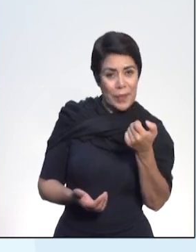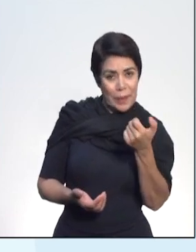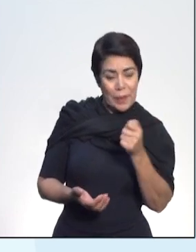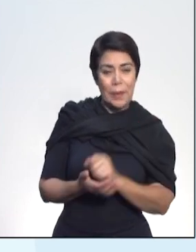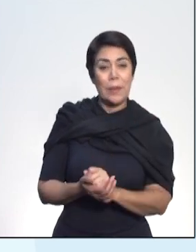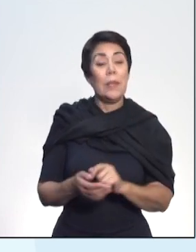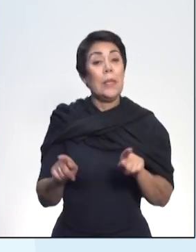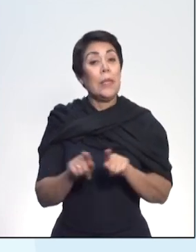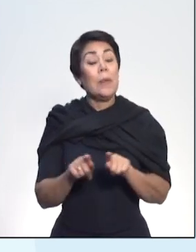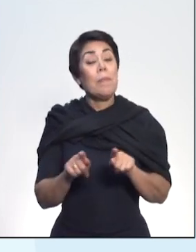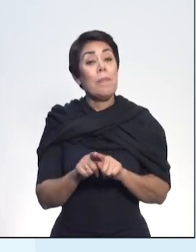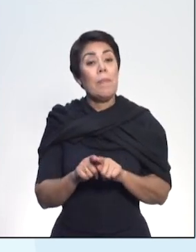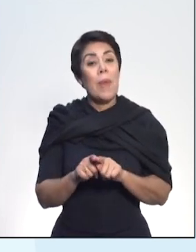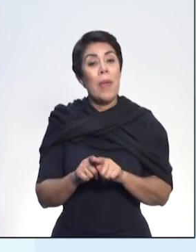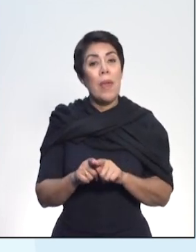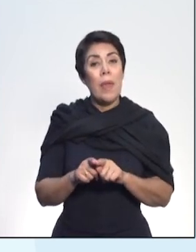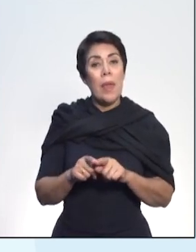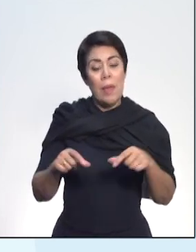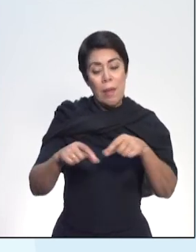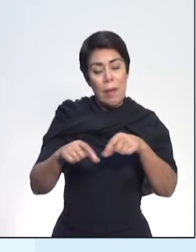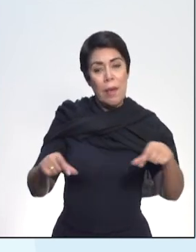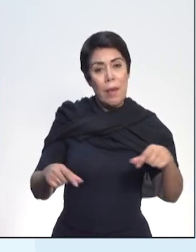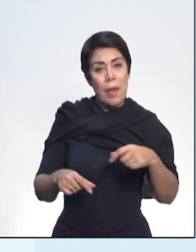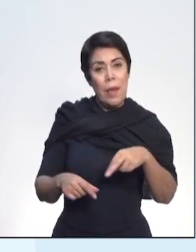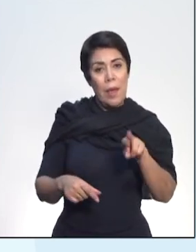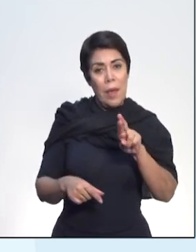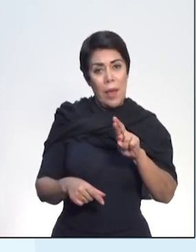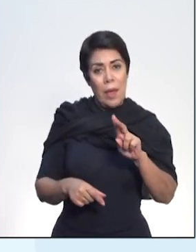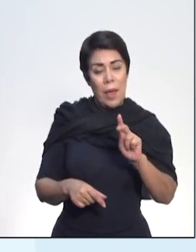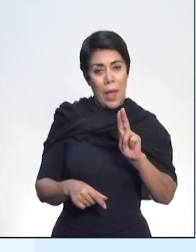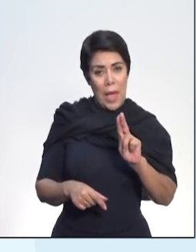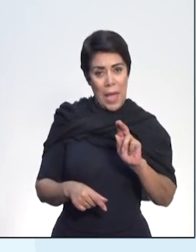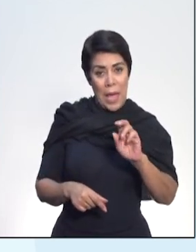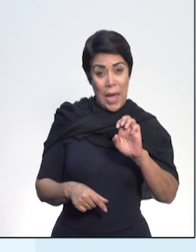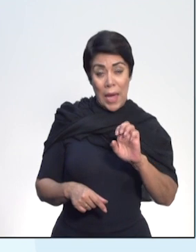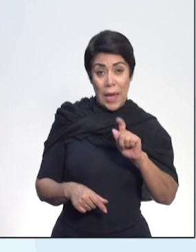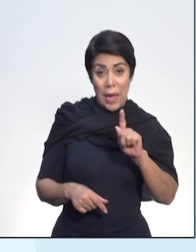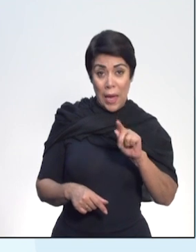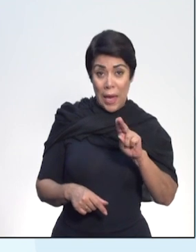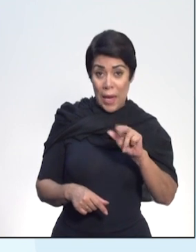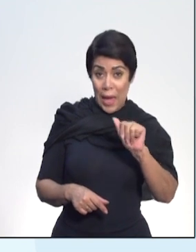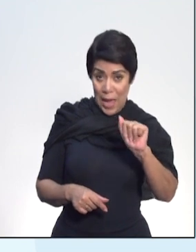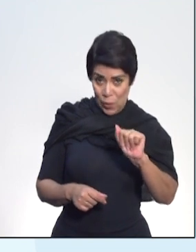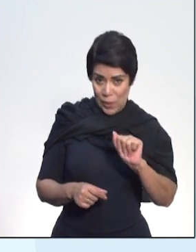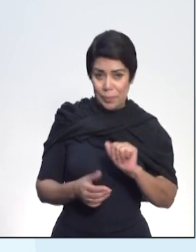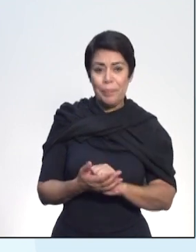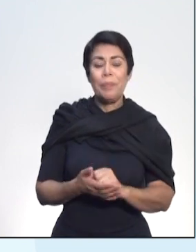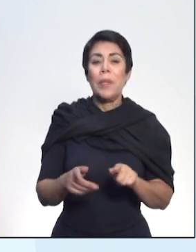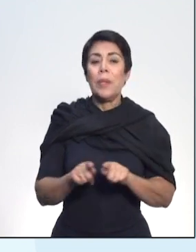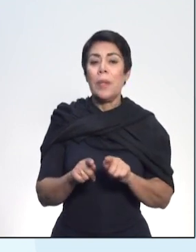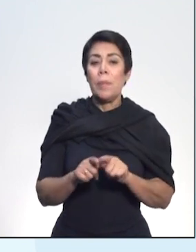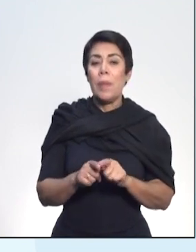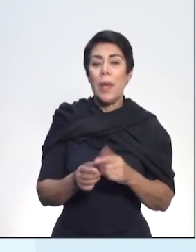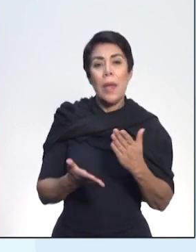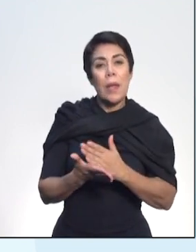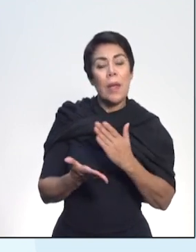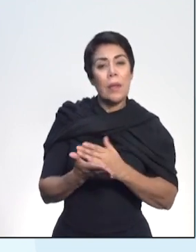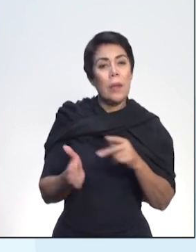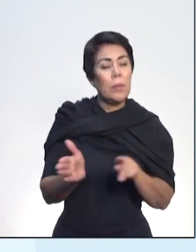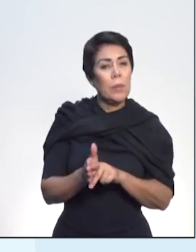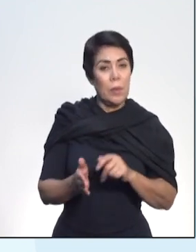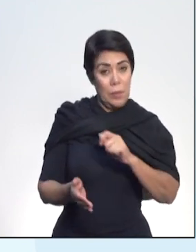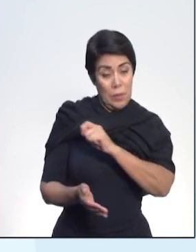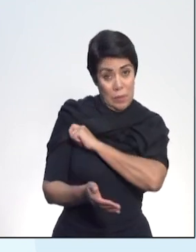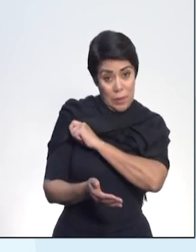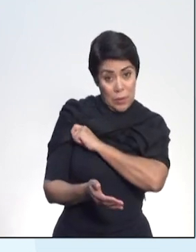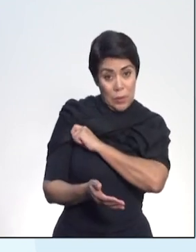você tem o caderno do aluno aí em casa, você pode abri-lo também nas páginas 153 e